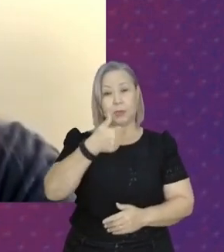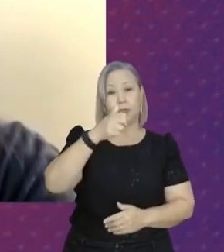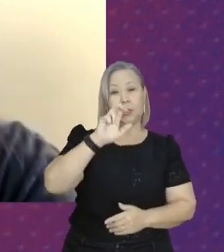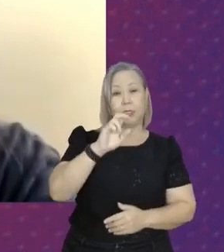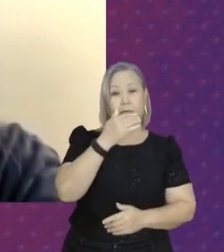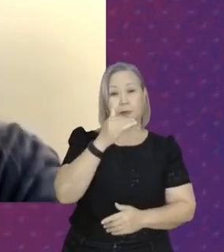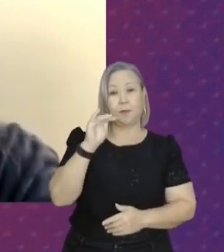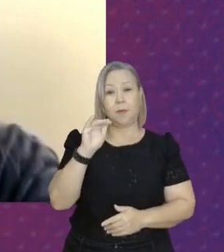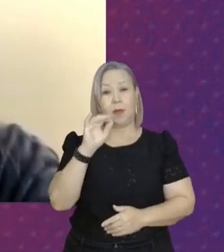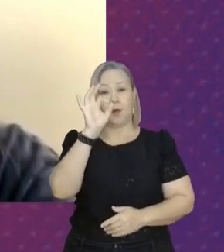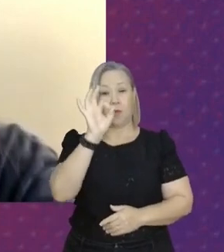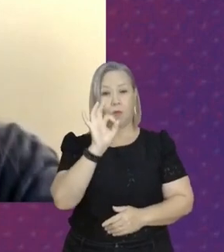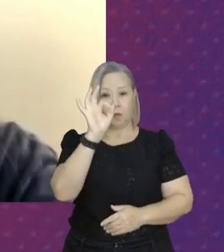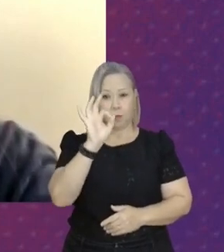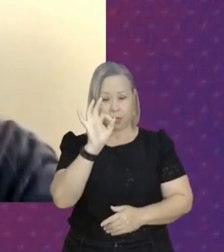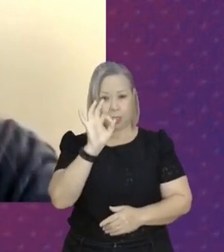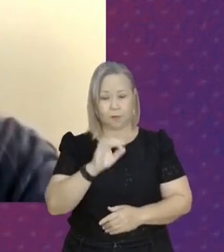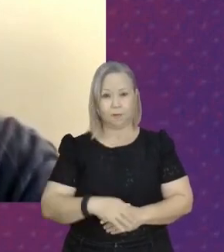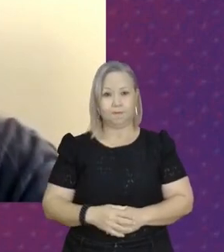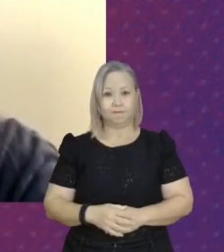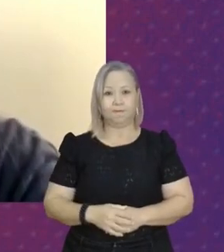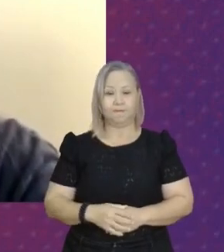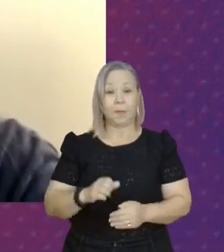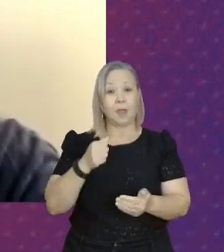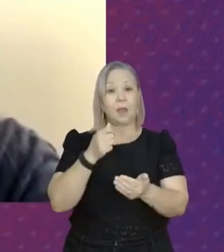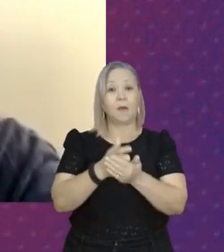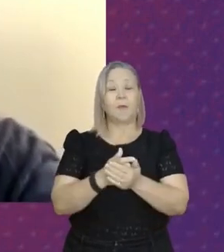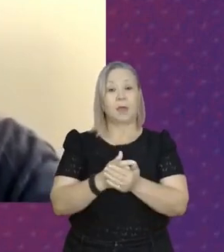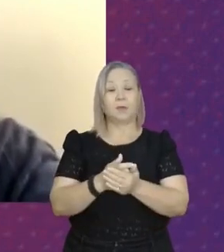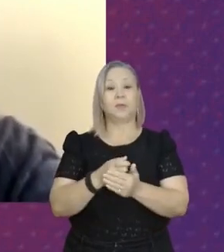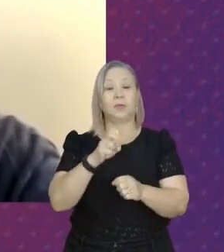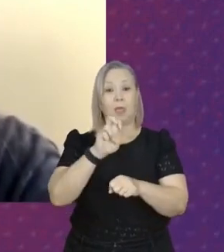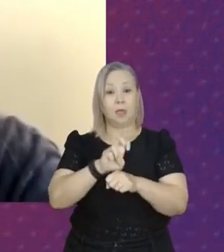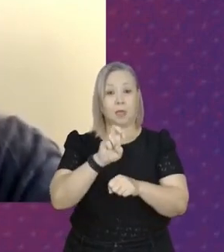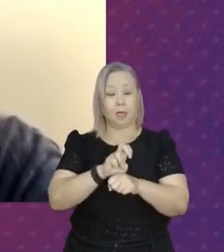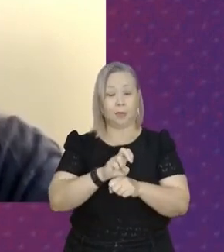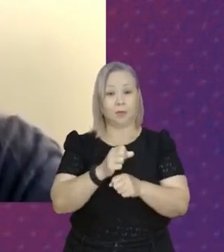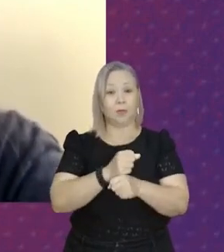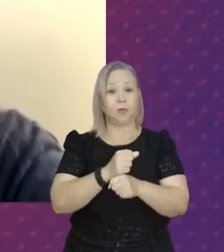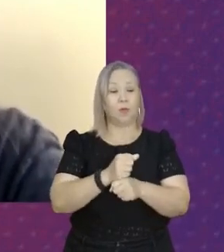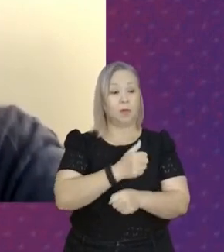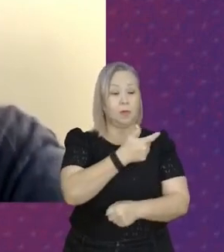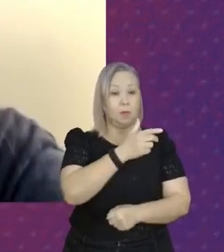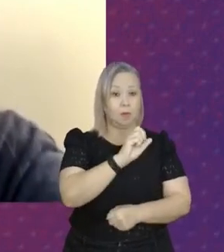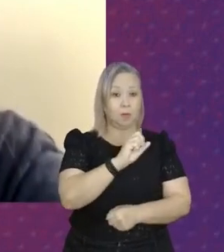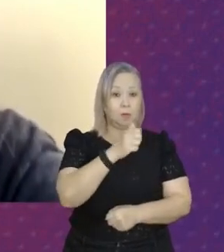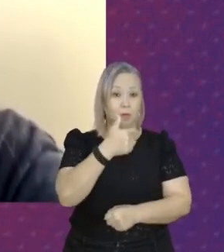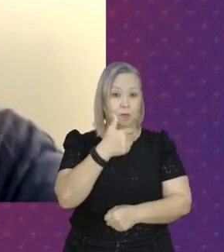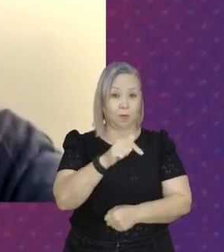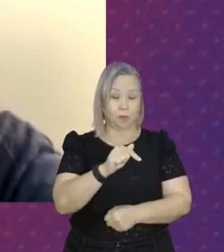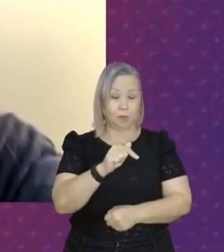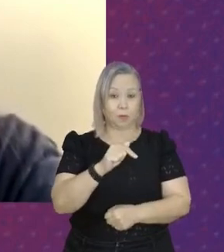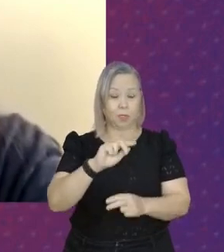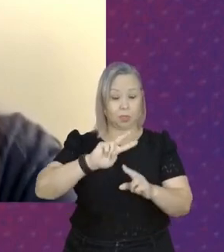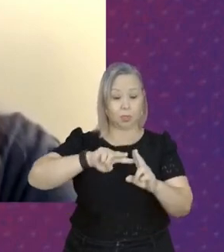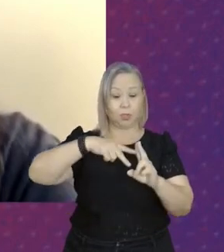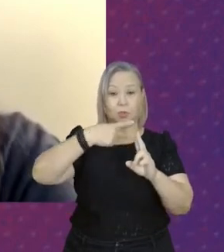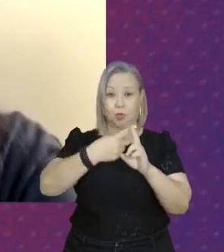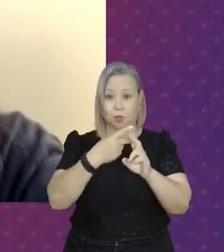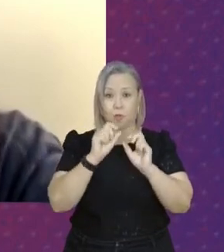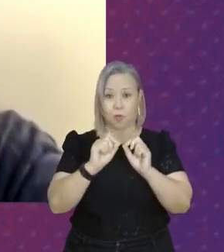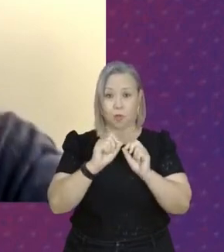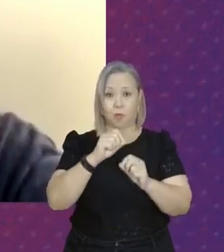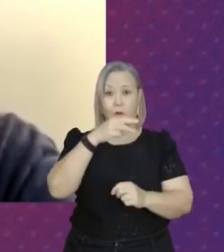15,5% estavam frequentando creche. Em 2017, esse número mais que dobrou, passaram a ser